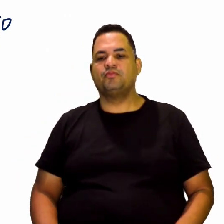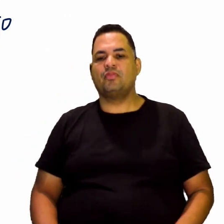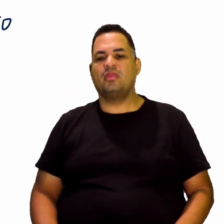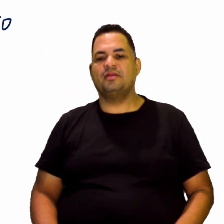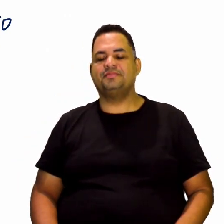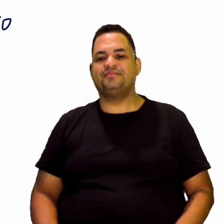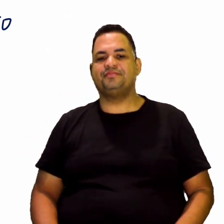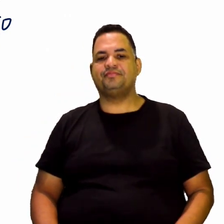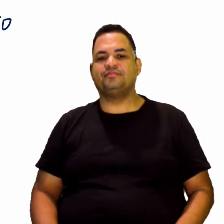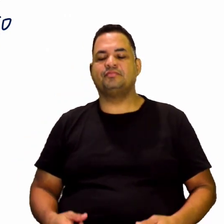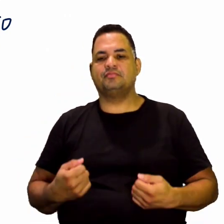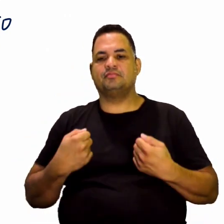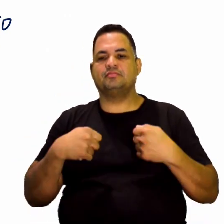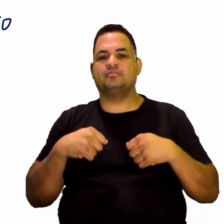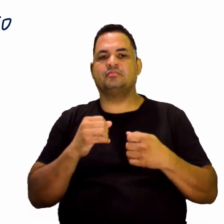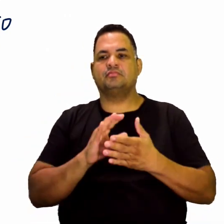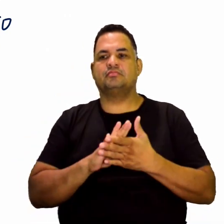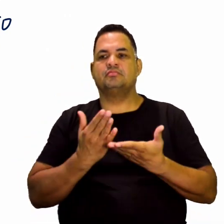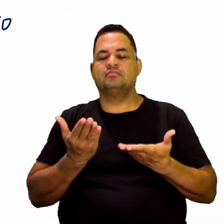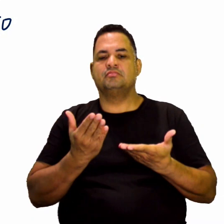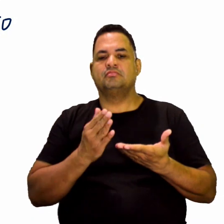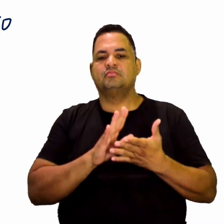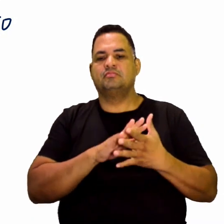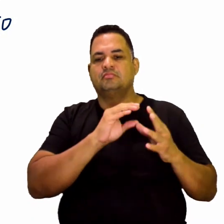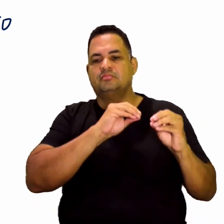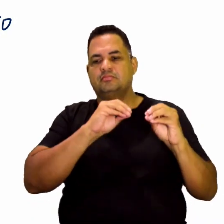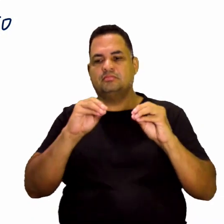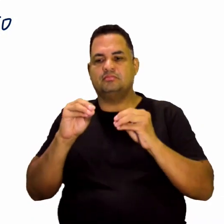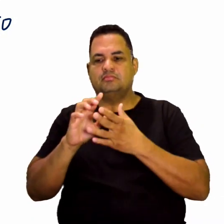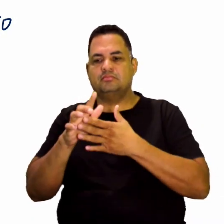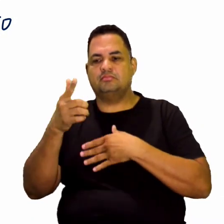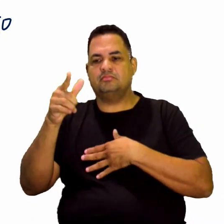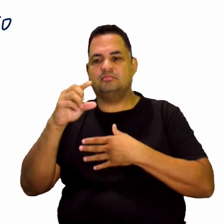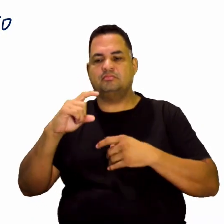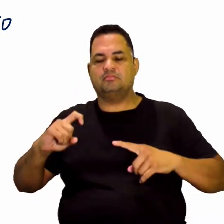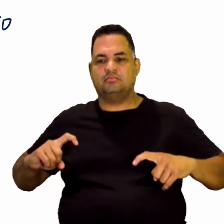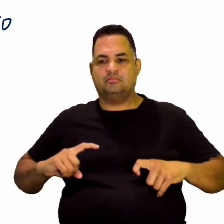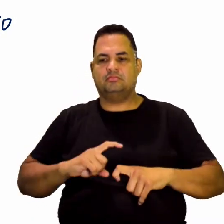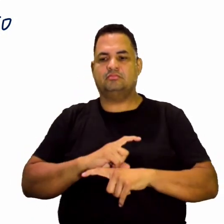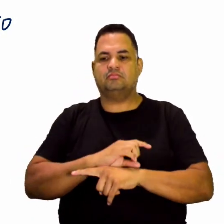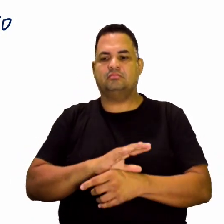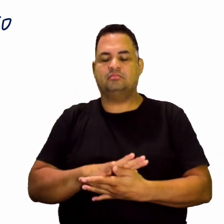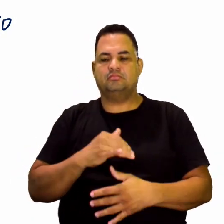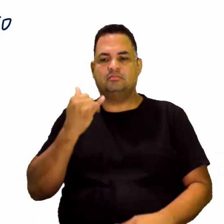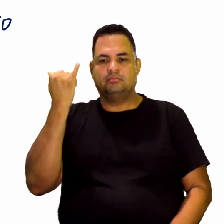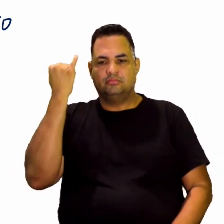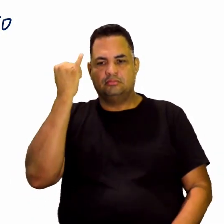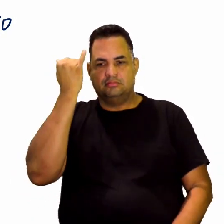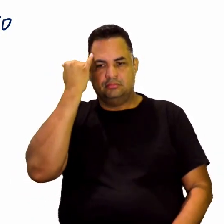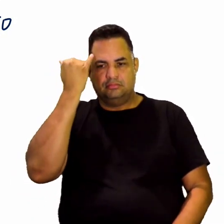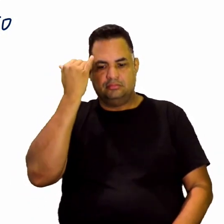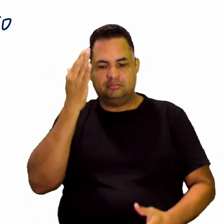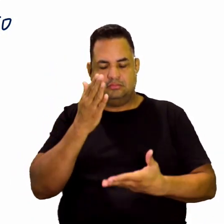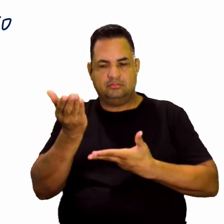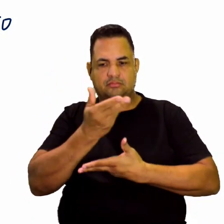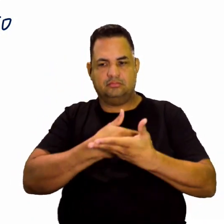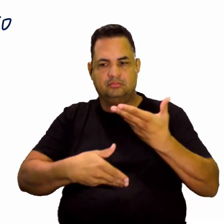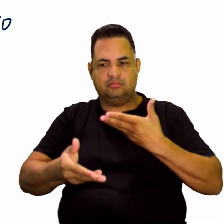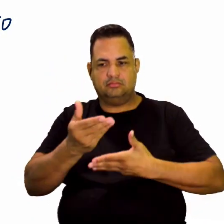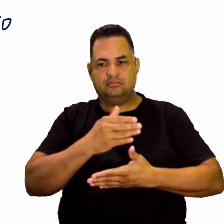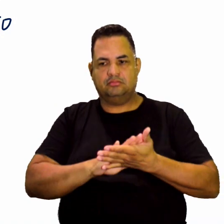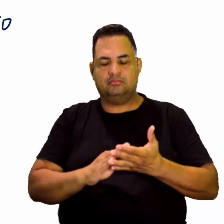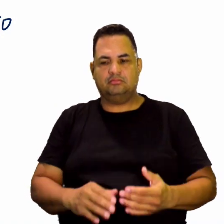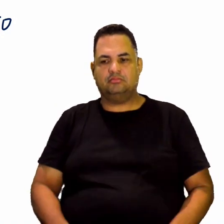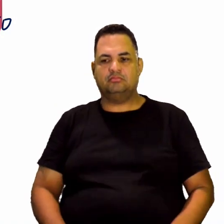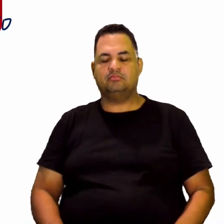mais interessante é que ele pode ser passado para uma outra bactéria. Então, uma informação que pode ser compartilhada,